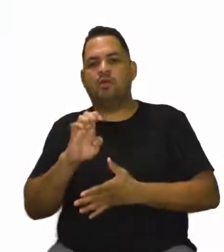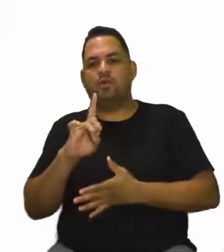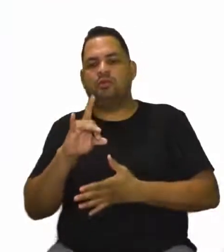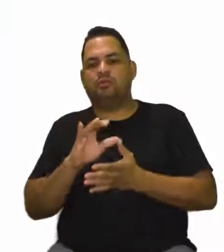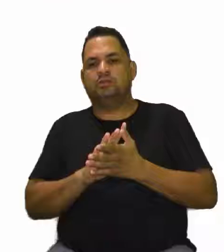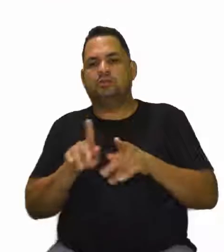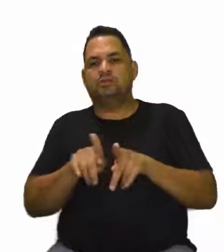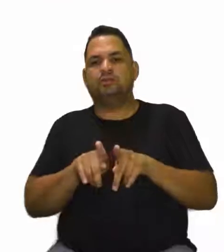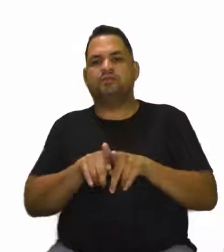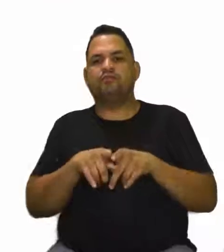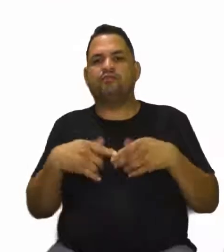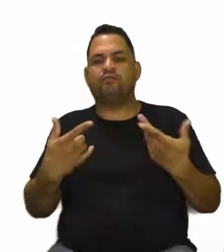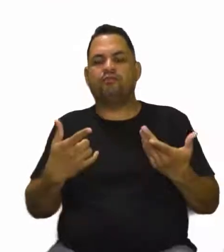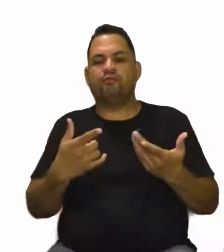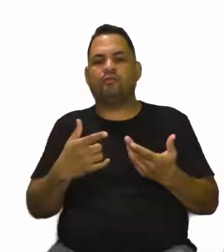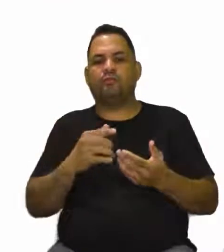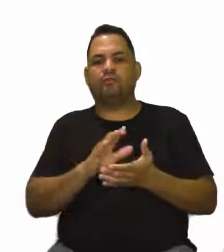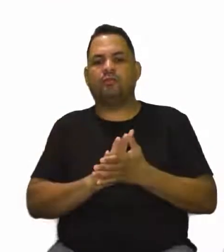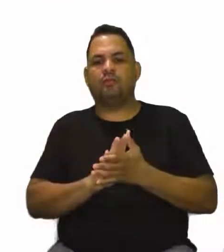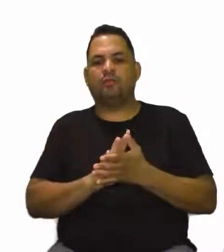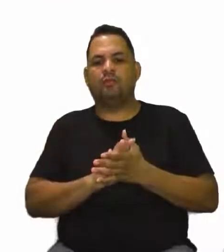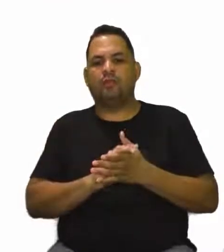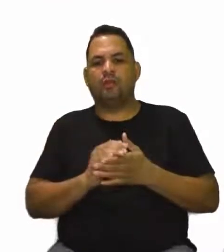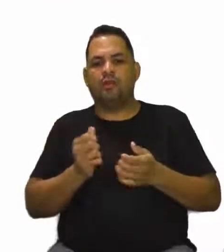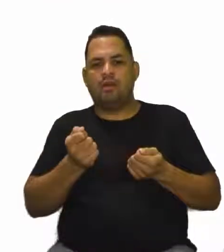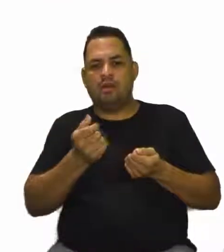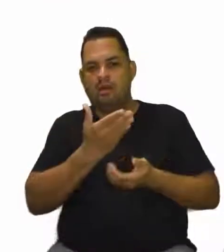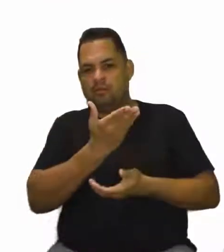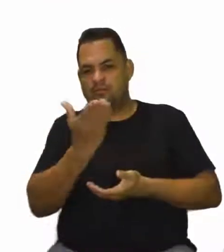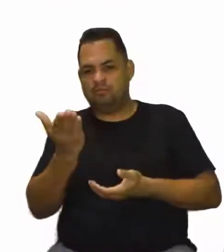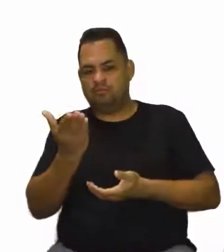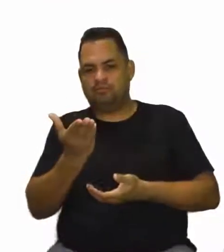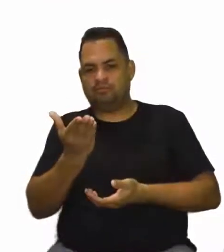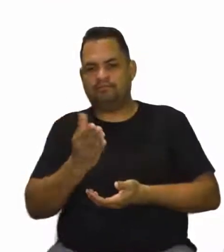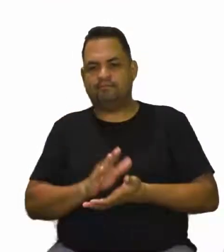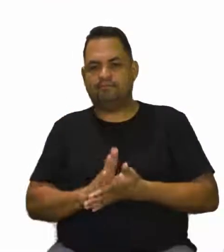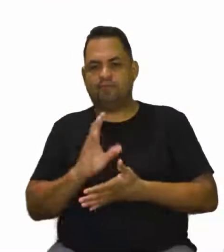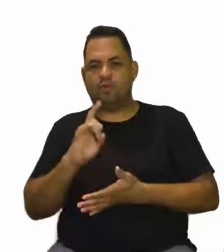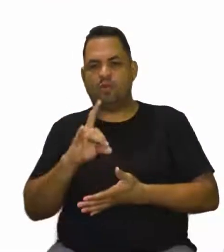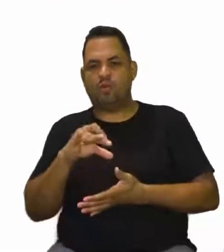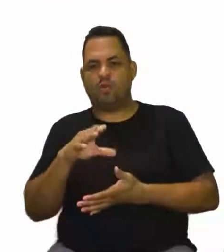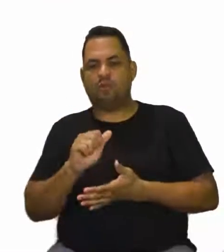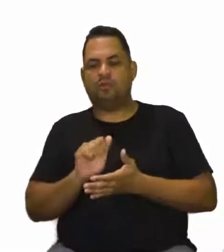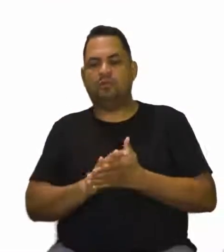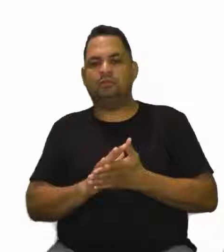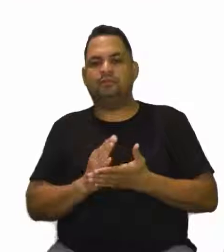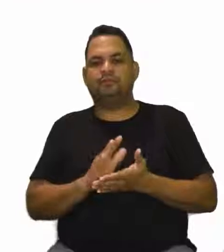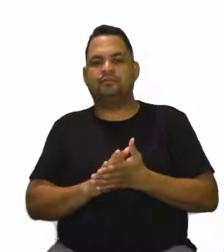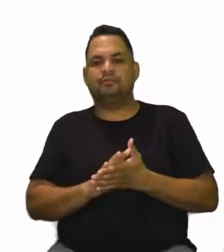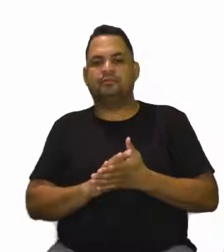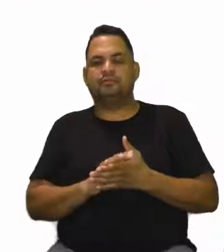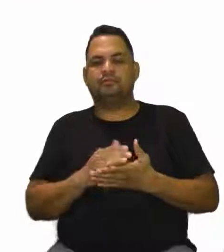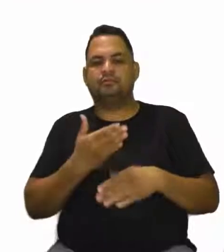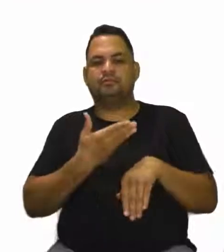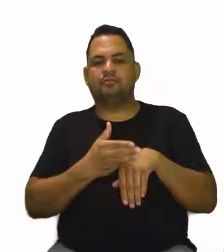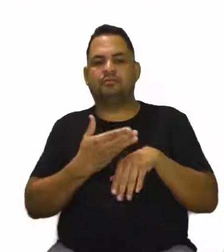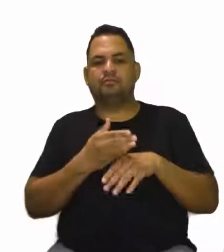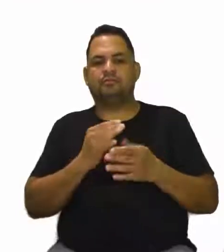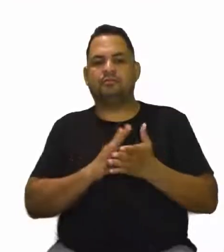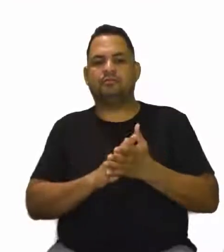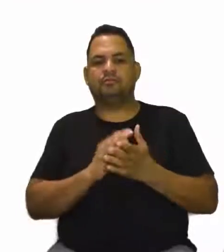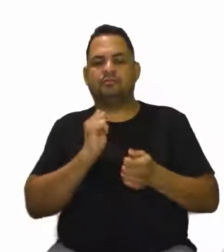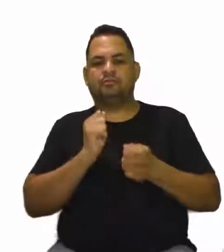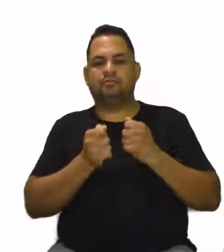um outro que trabalha. A corda, olha essa corda aqui, muito utilizada em treinamento funcional. É